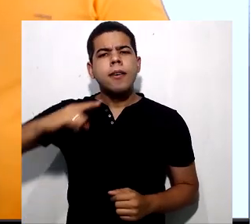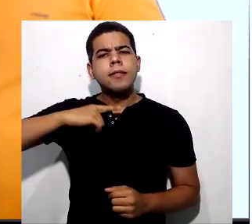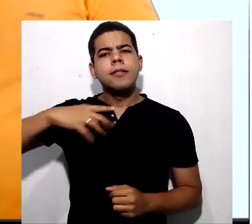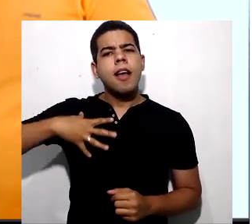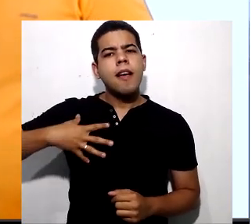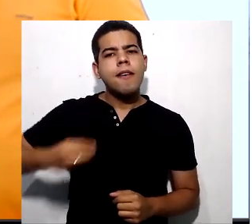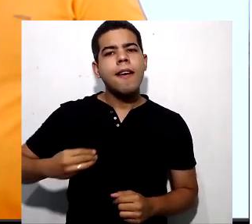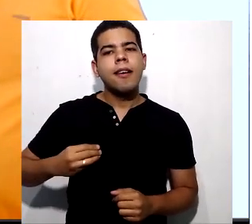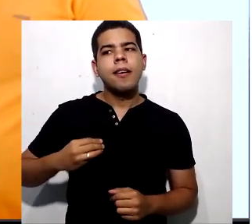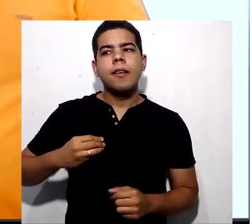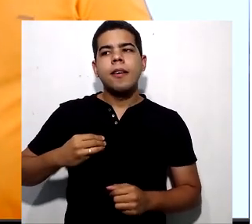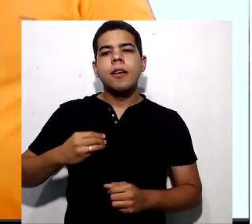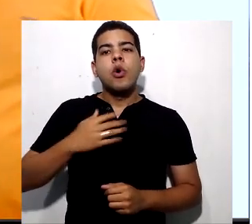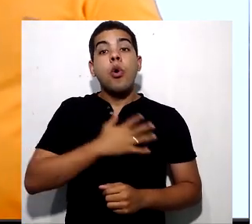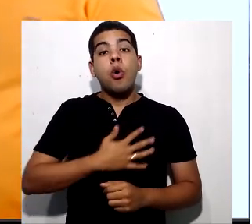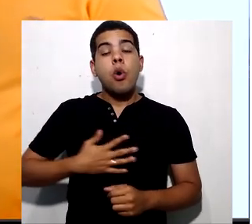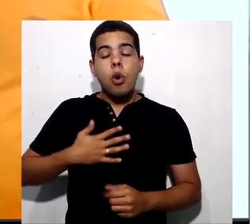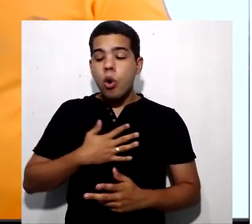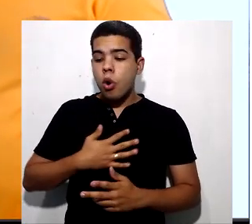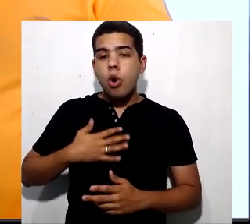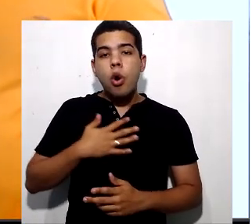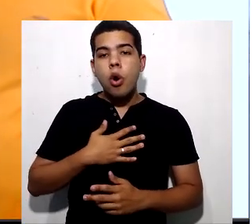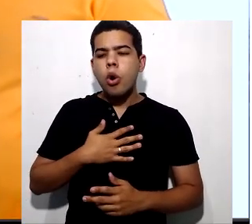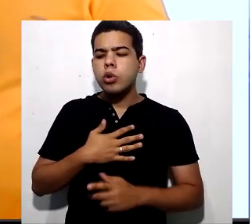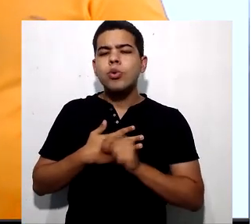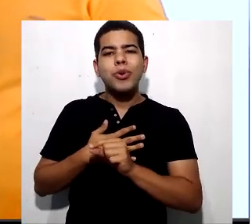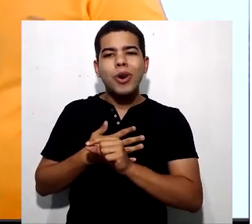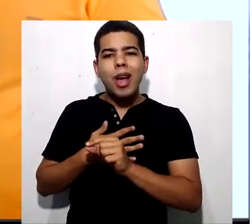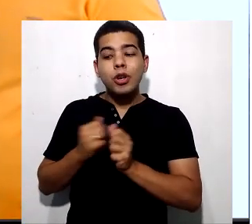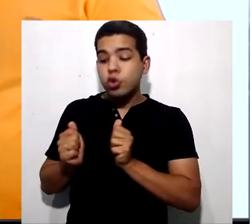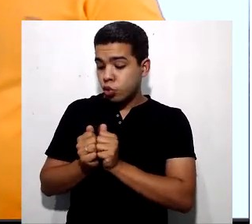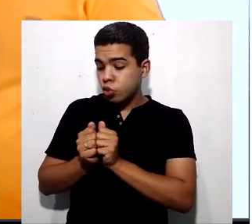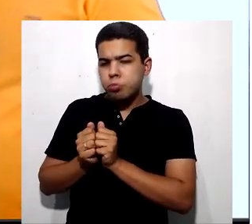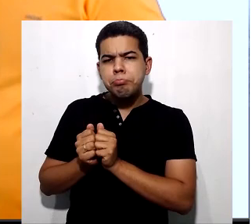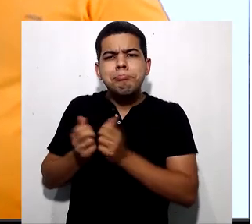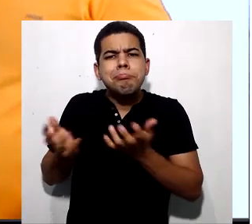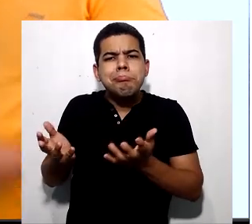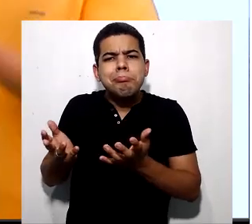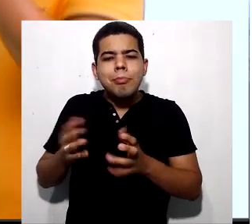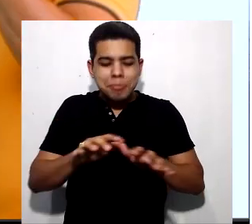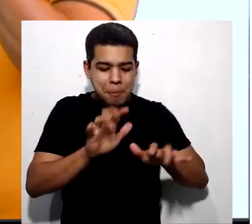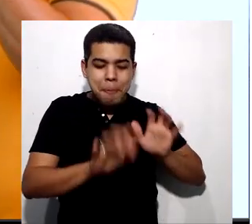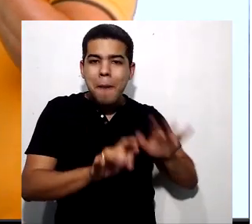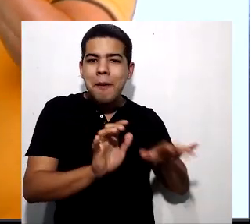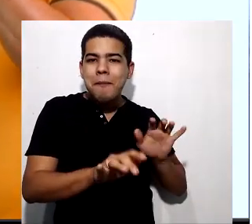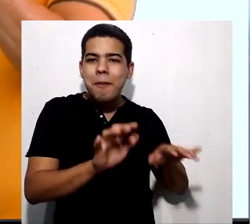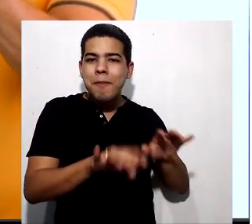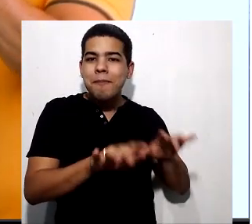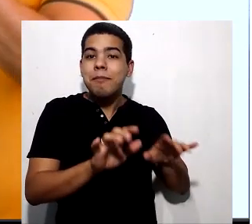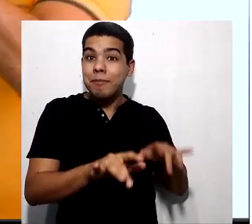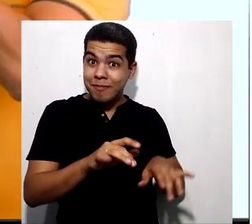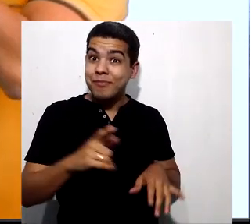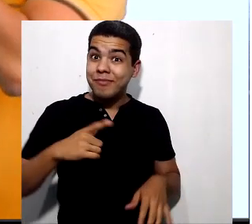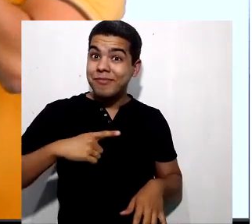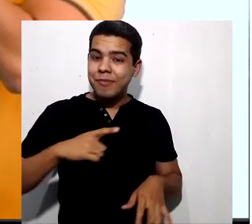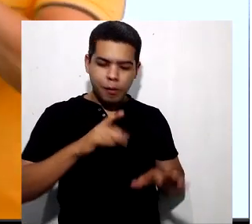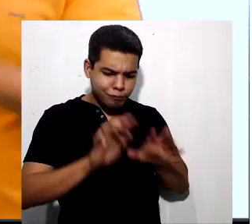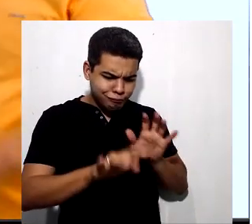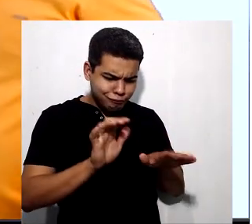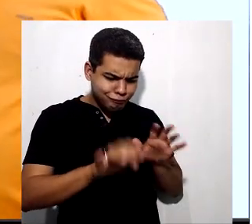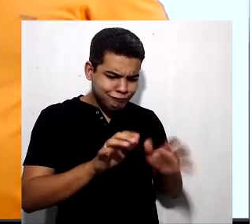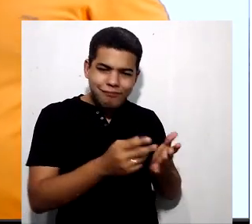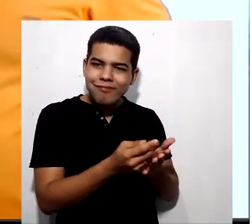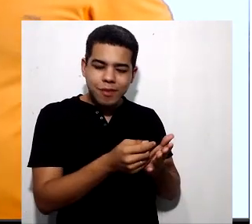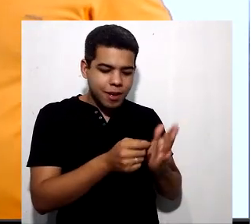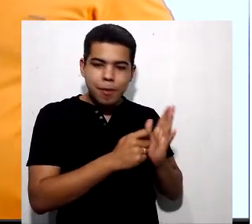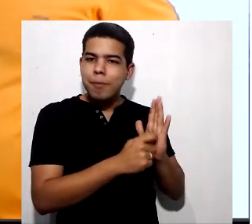ela tinha o orgulho de escrever junto com os filhos. Tanto é que há fotografias, ela com a máquina de